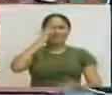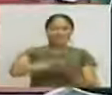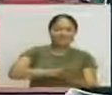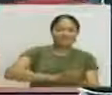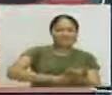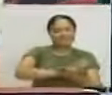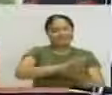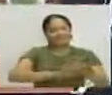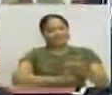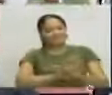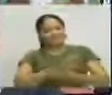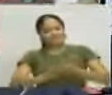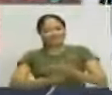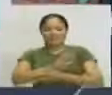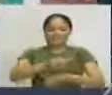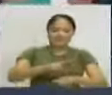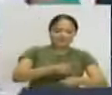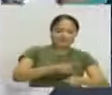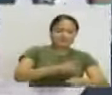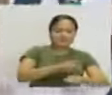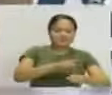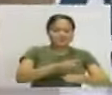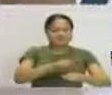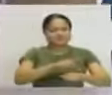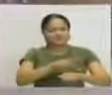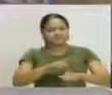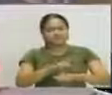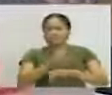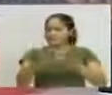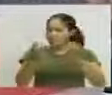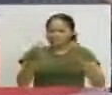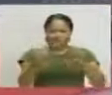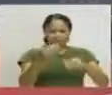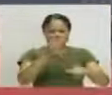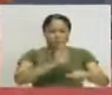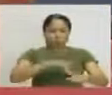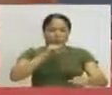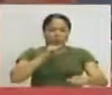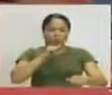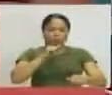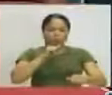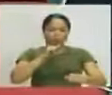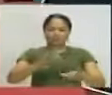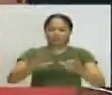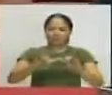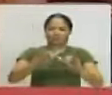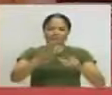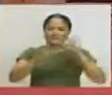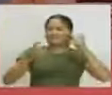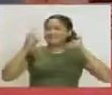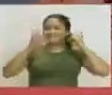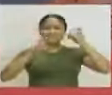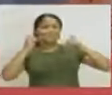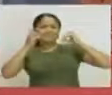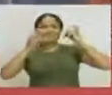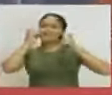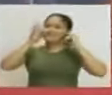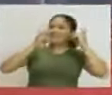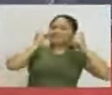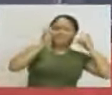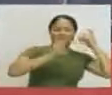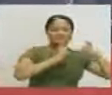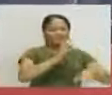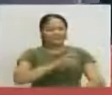Este país, muito mais que ficar preocupado com a religião com que cada um professa, nós